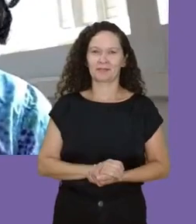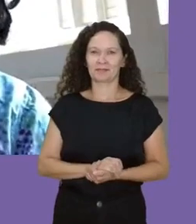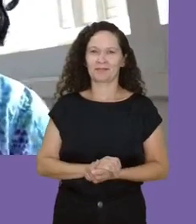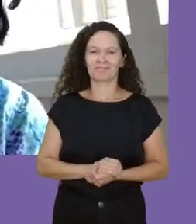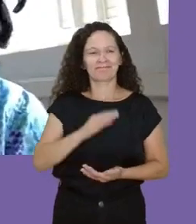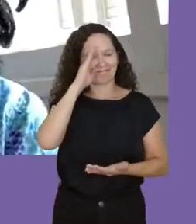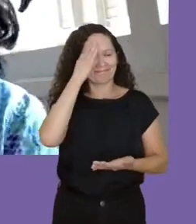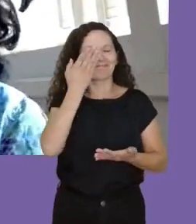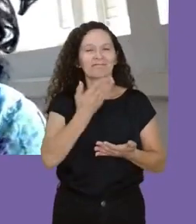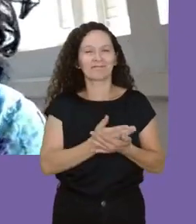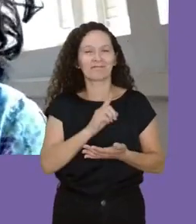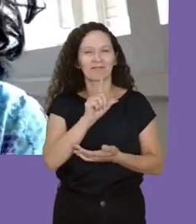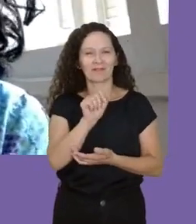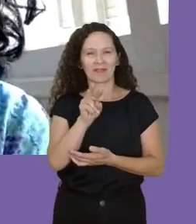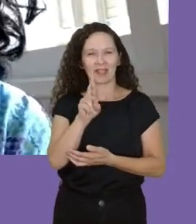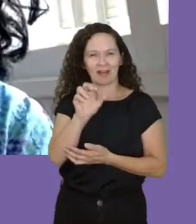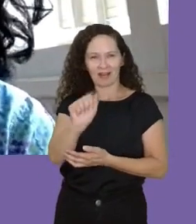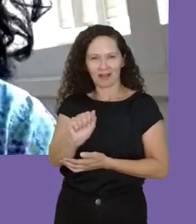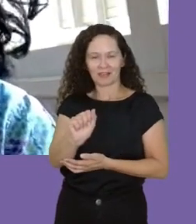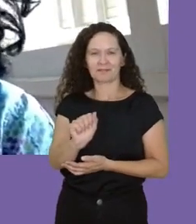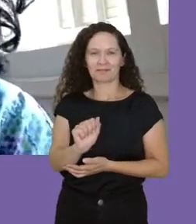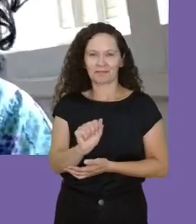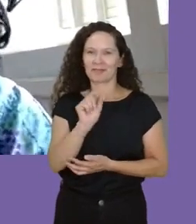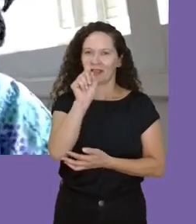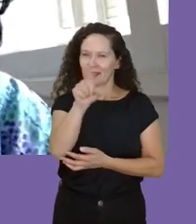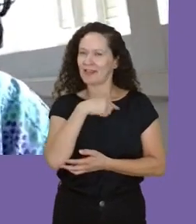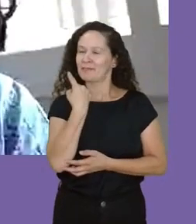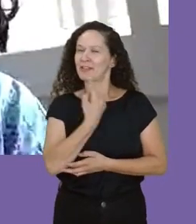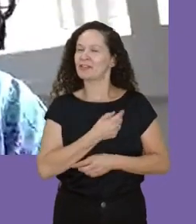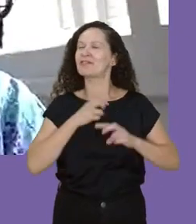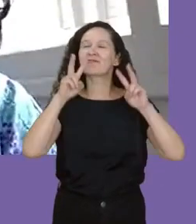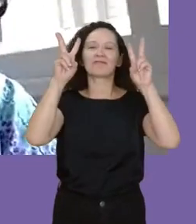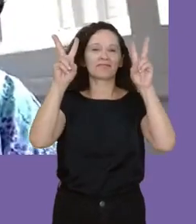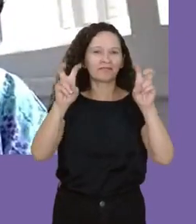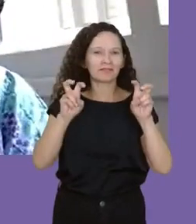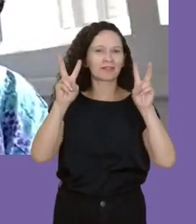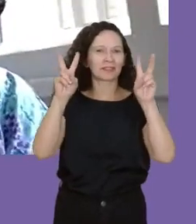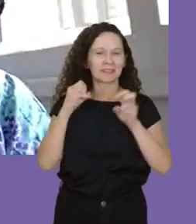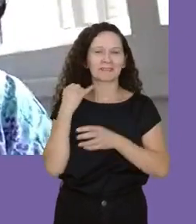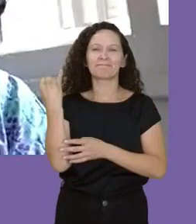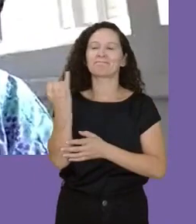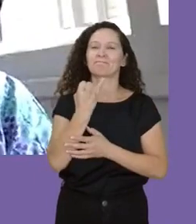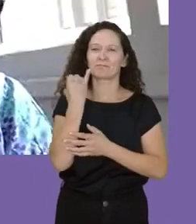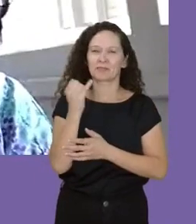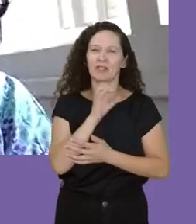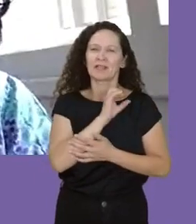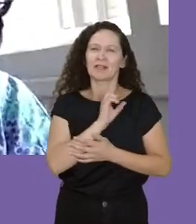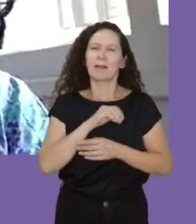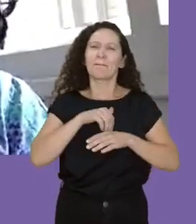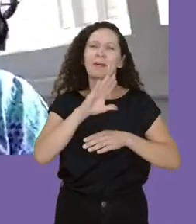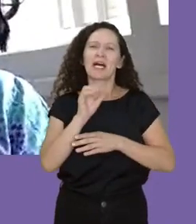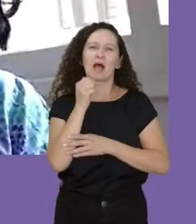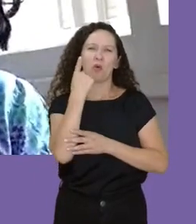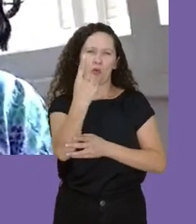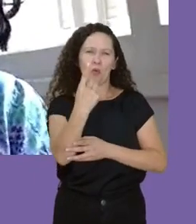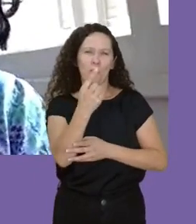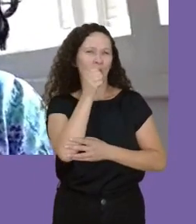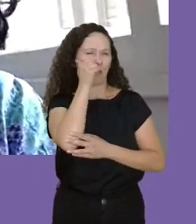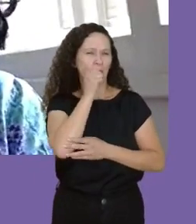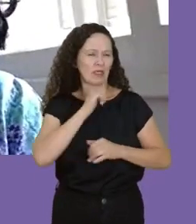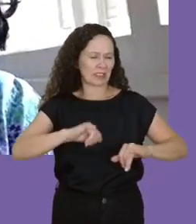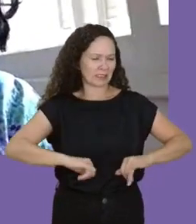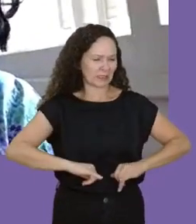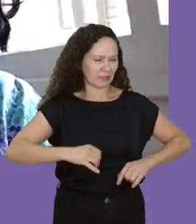Com certeza, Laura, isso é uma questão que cada vez que uma sofre